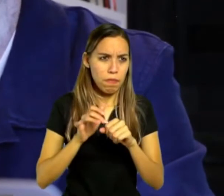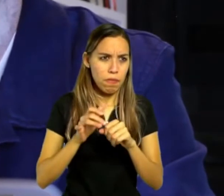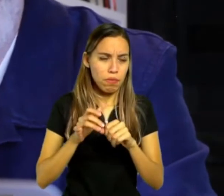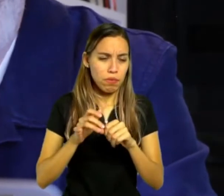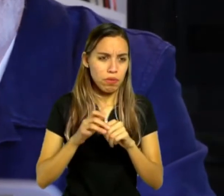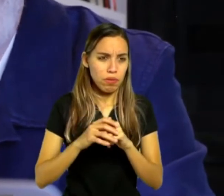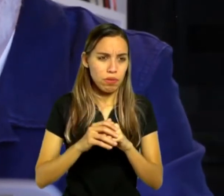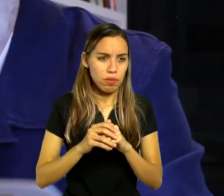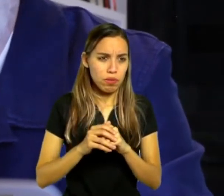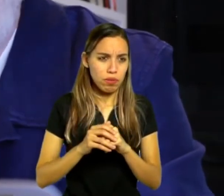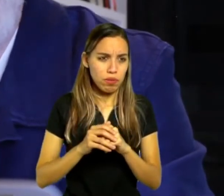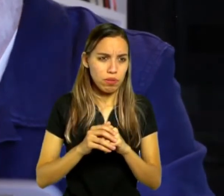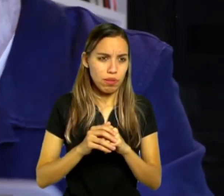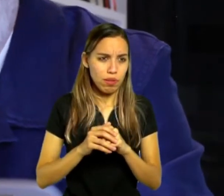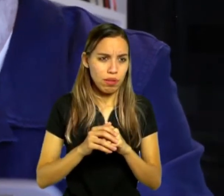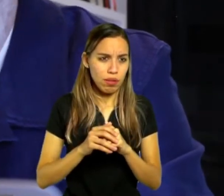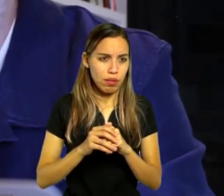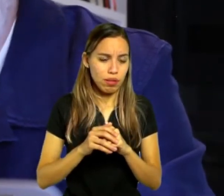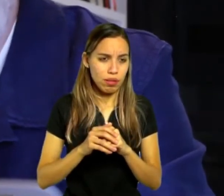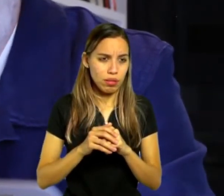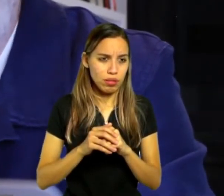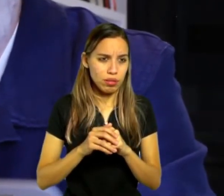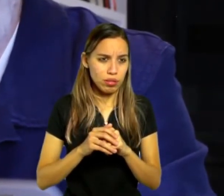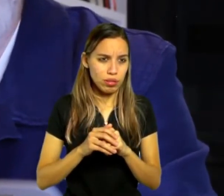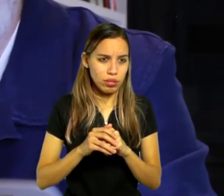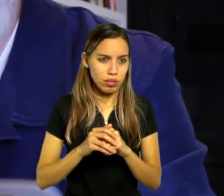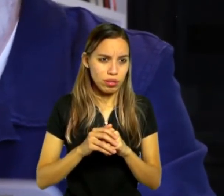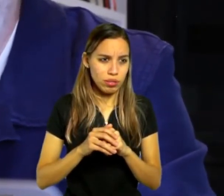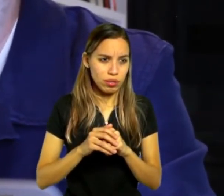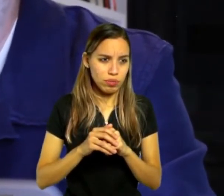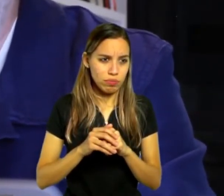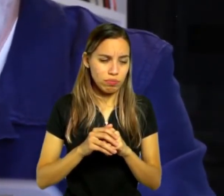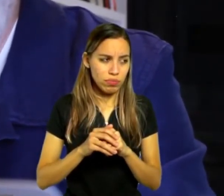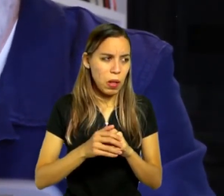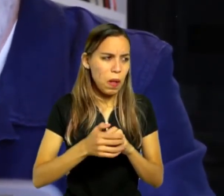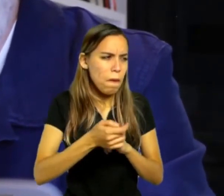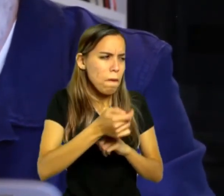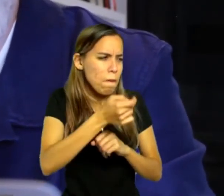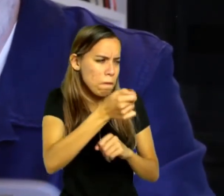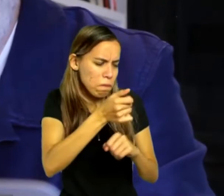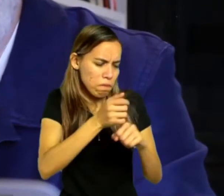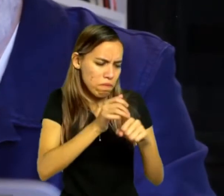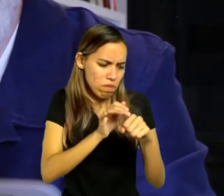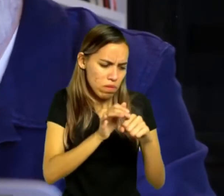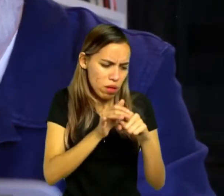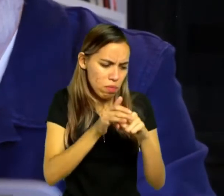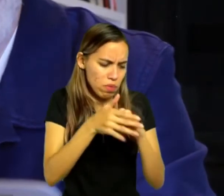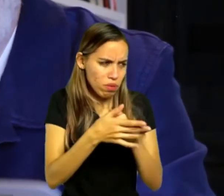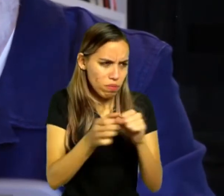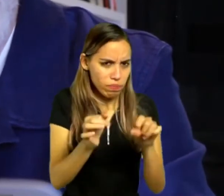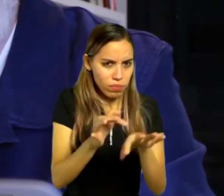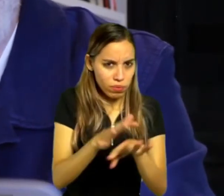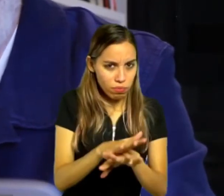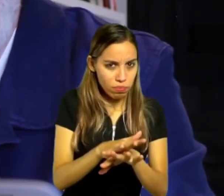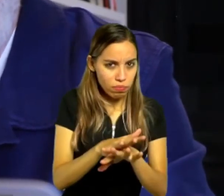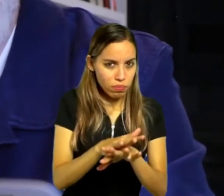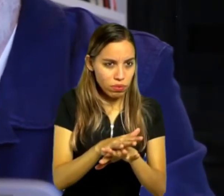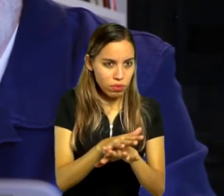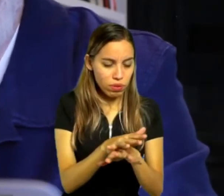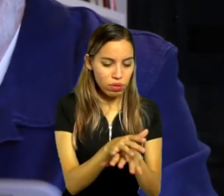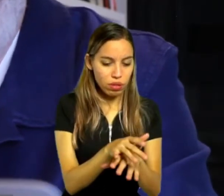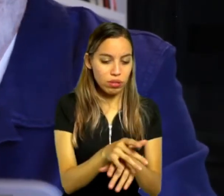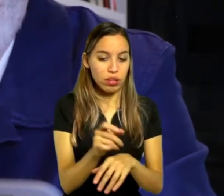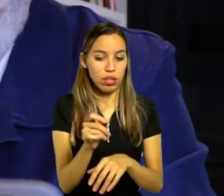simuladamente, né? Criou-se um simulacro do final da pandemia, tão constrangedor para a classe médica,